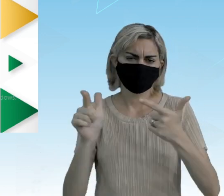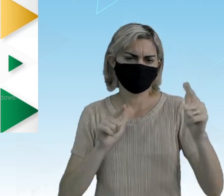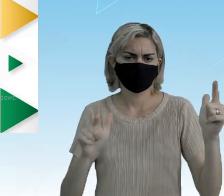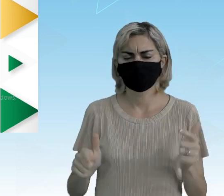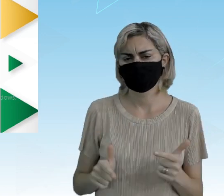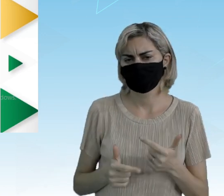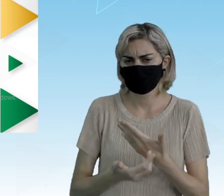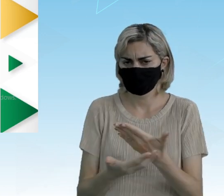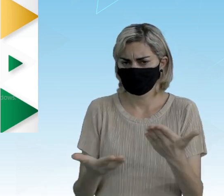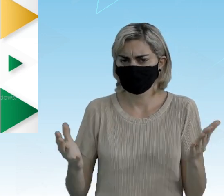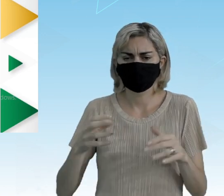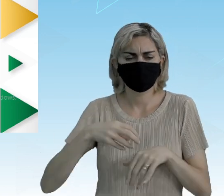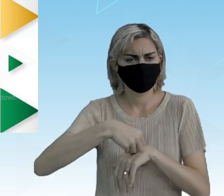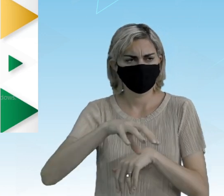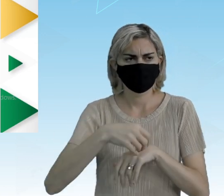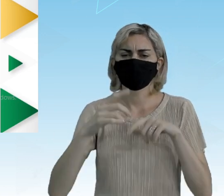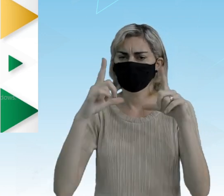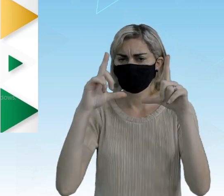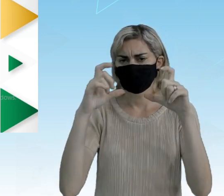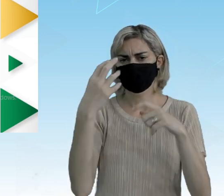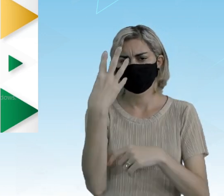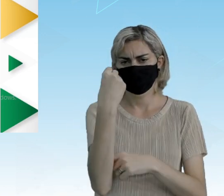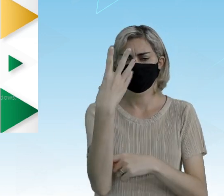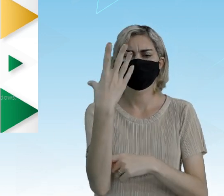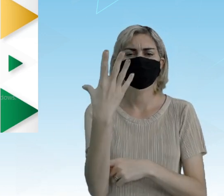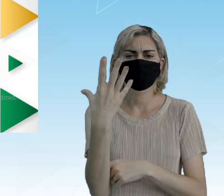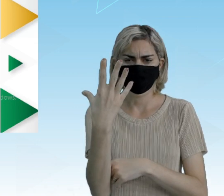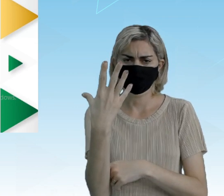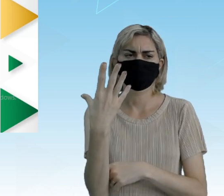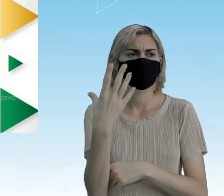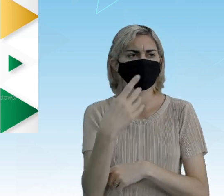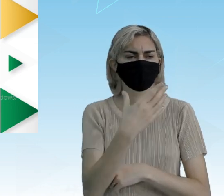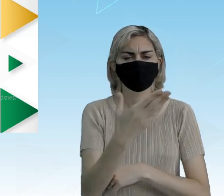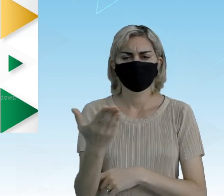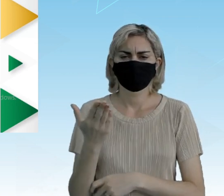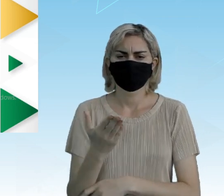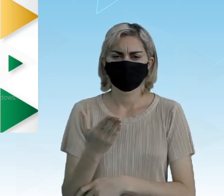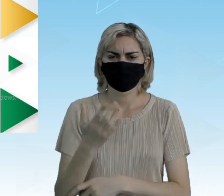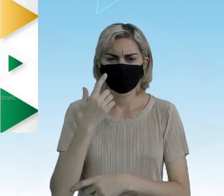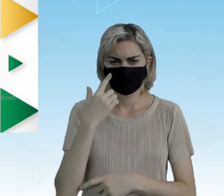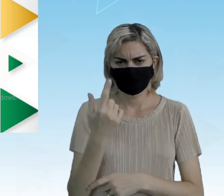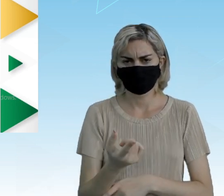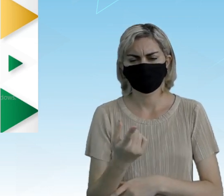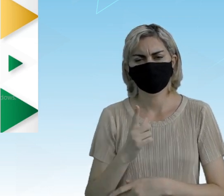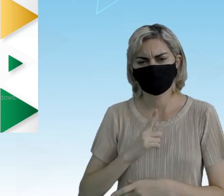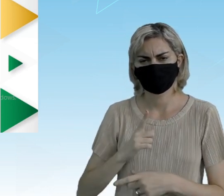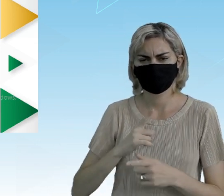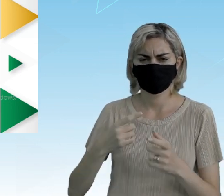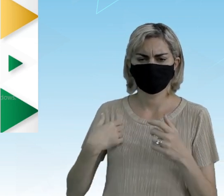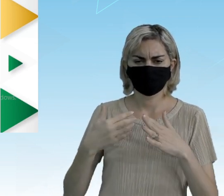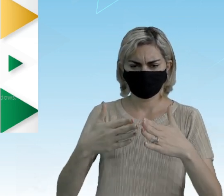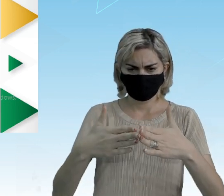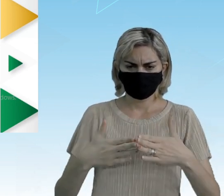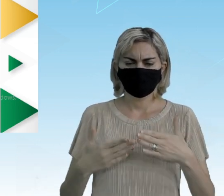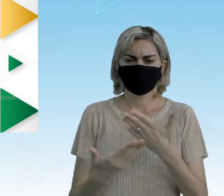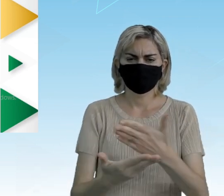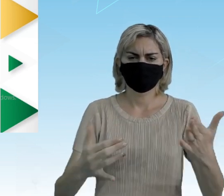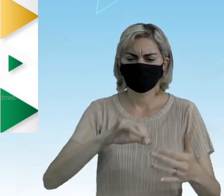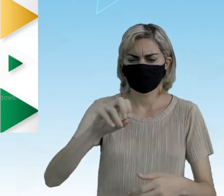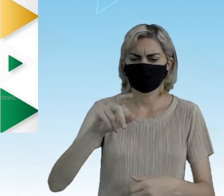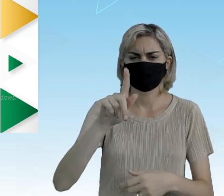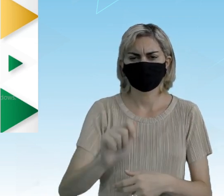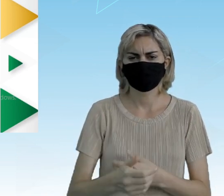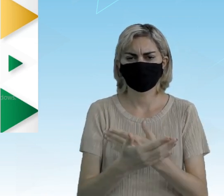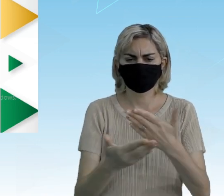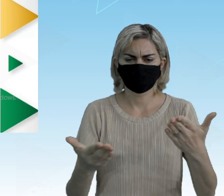trouxe para vocês aqui uma foto e vocês estão vendo aí. Se eu pedisse para vocês me dizer que jogo é